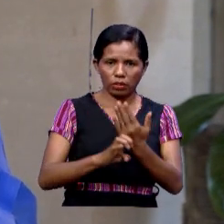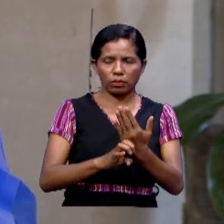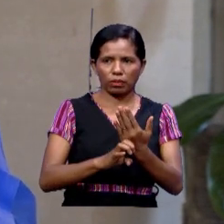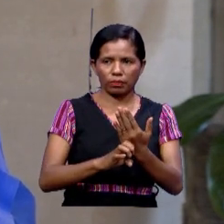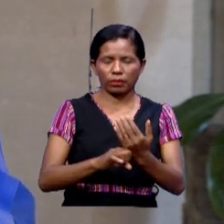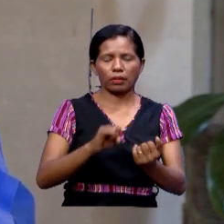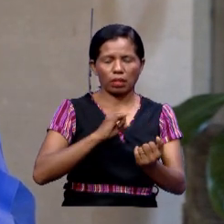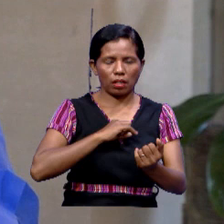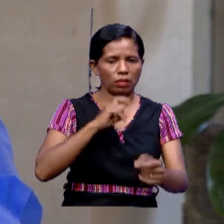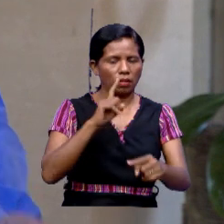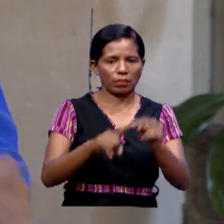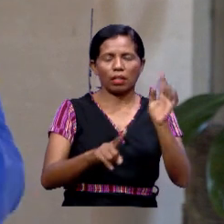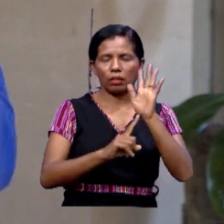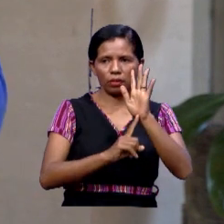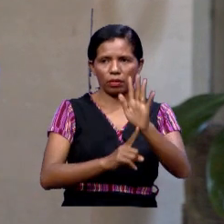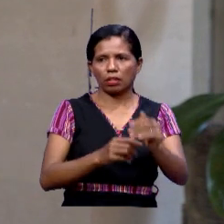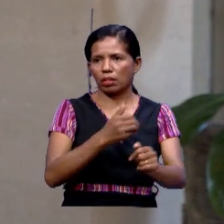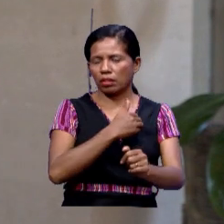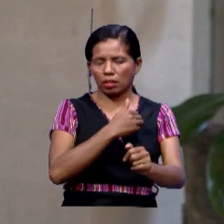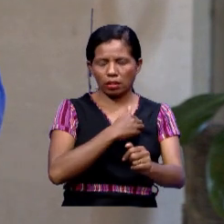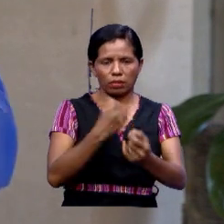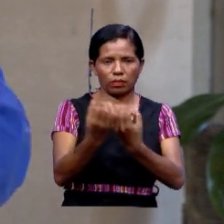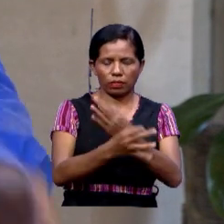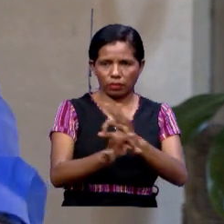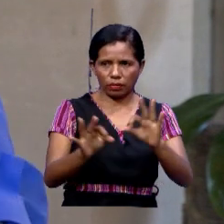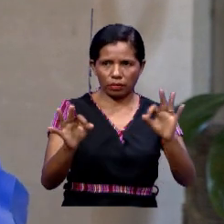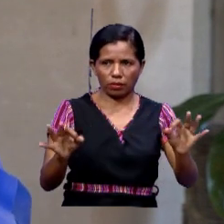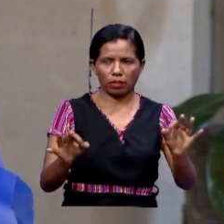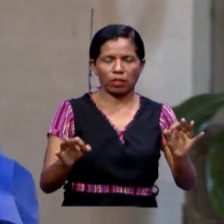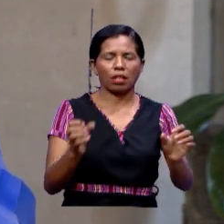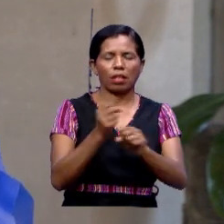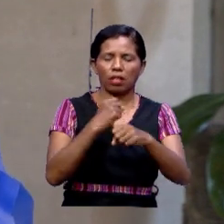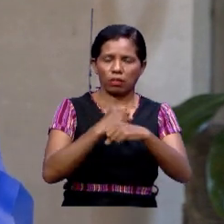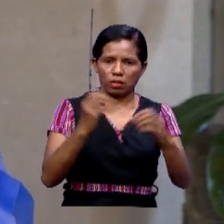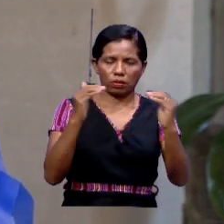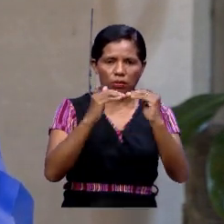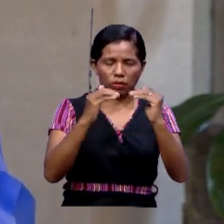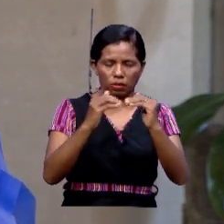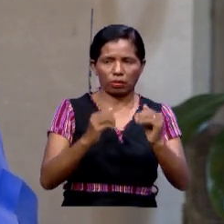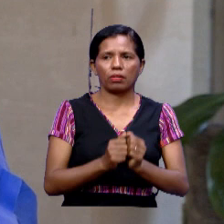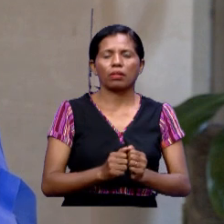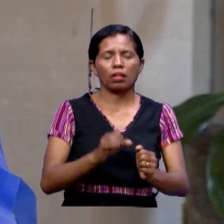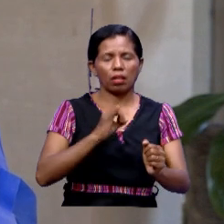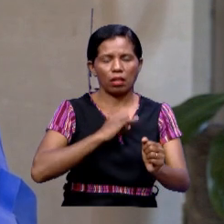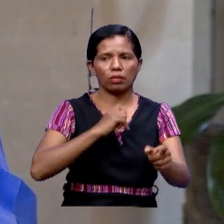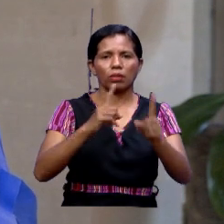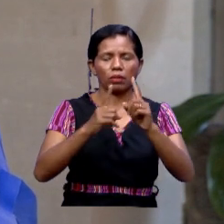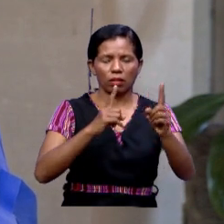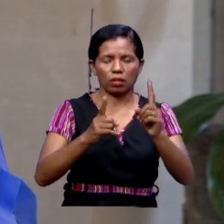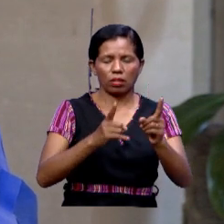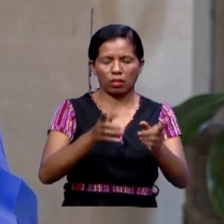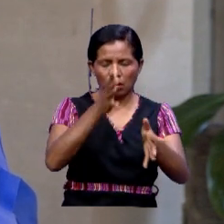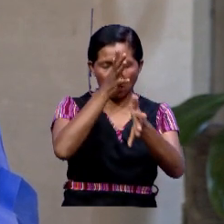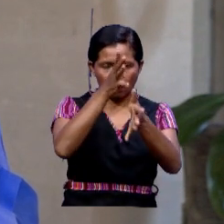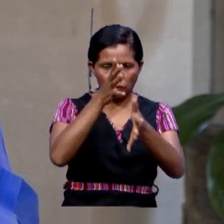né, ao lavela tete lá, e também se dá o remata consultas. A se colheu a bonana da